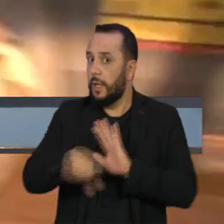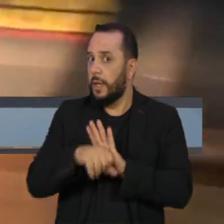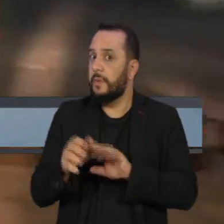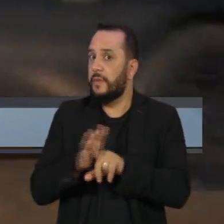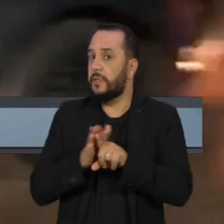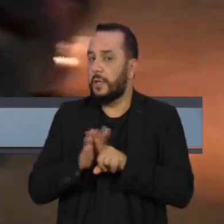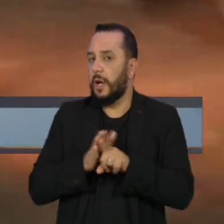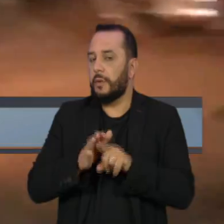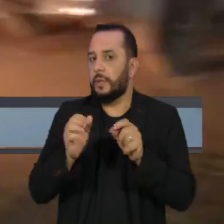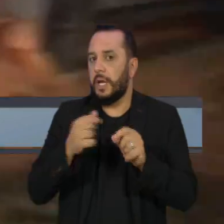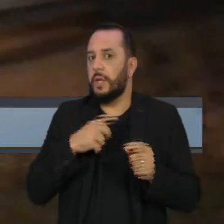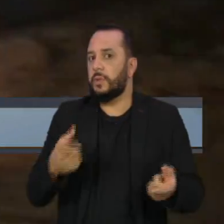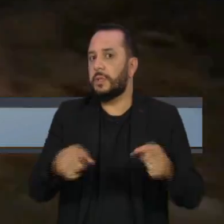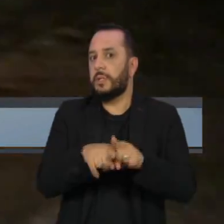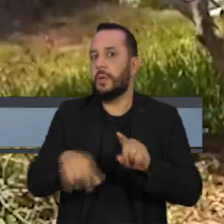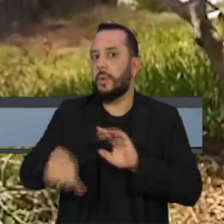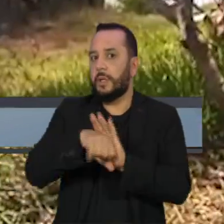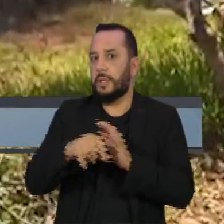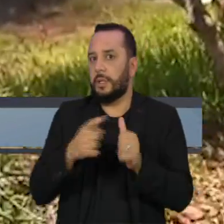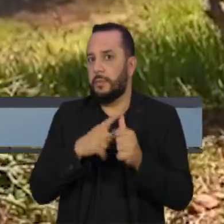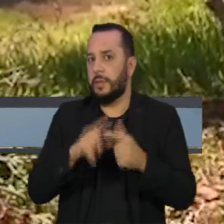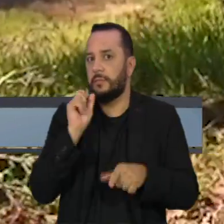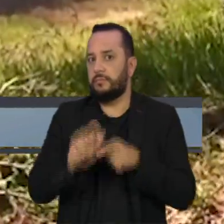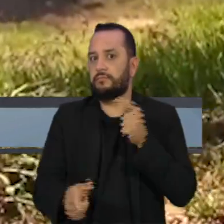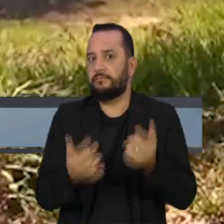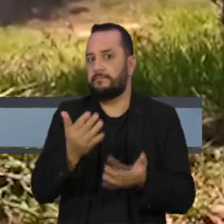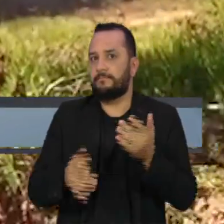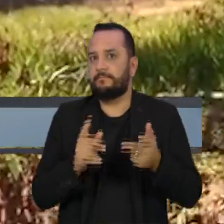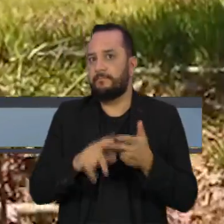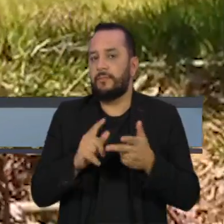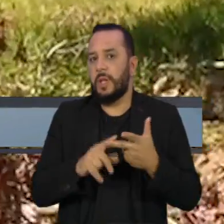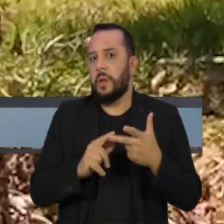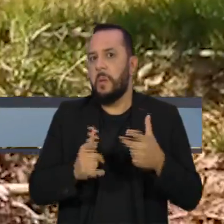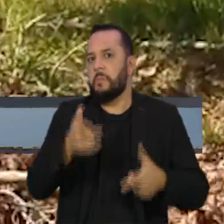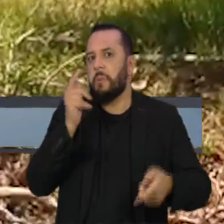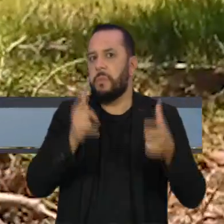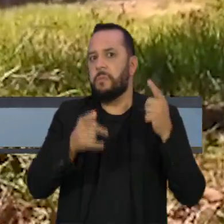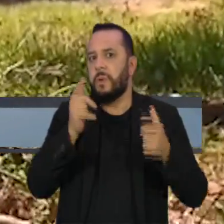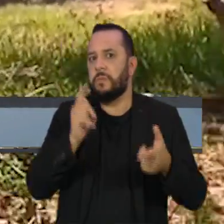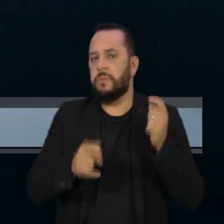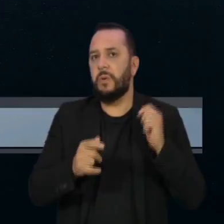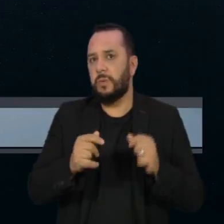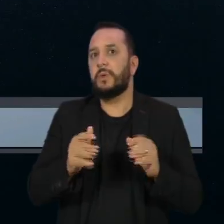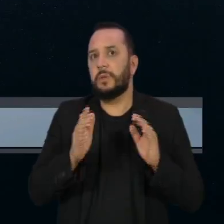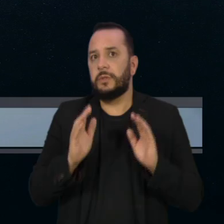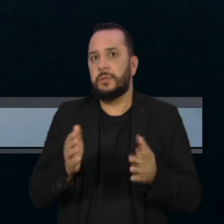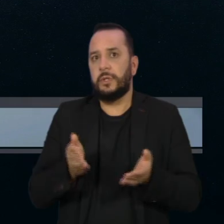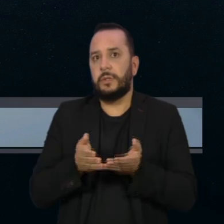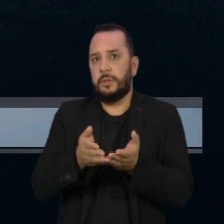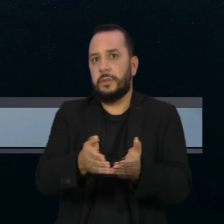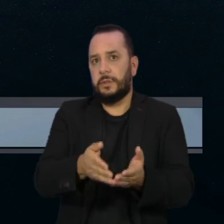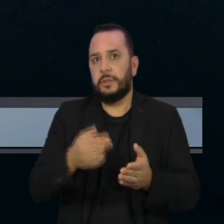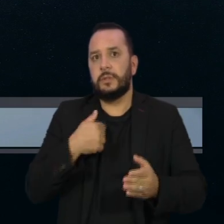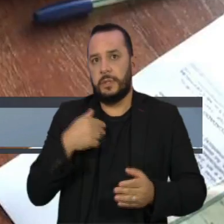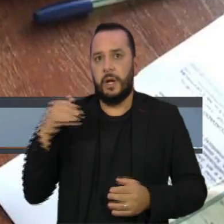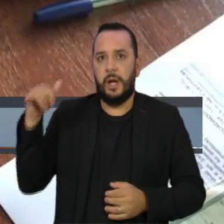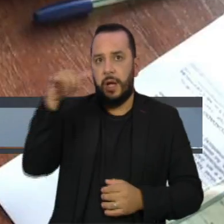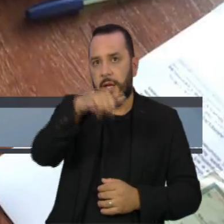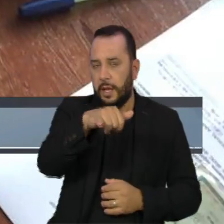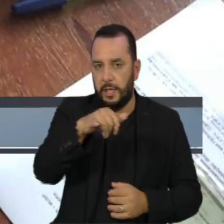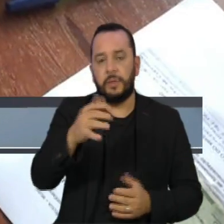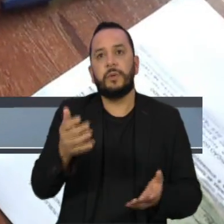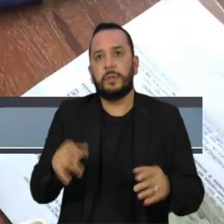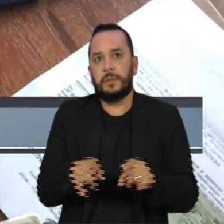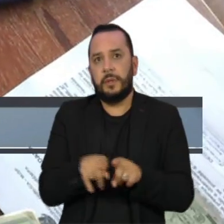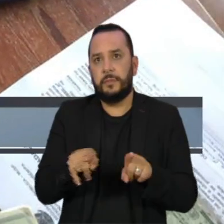são de associação criminosa incêndio atentado contra a segurança de transporte marítimo fluvial ou aéreo